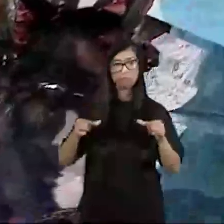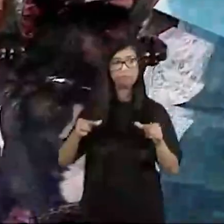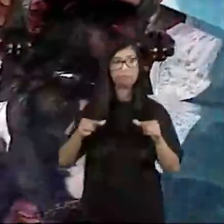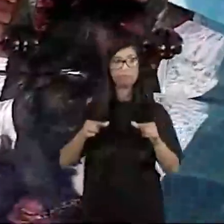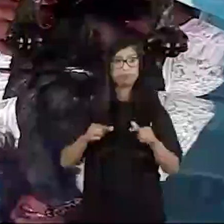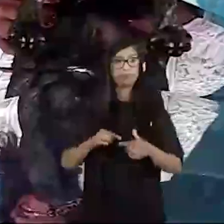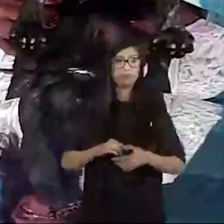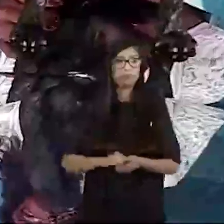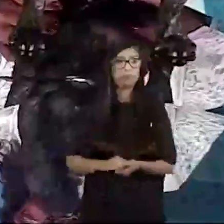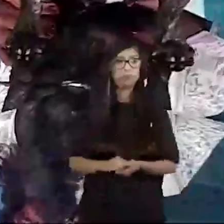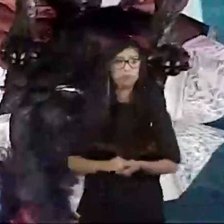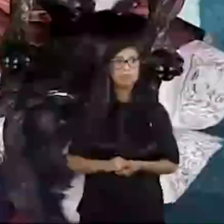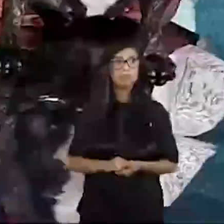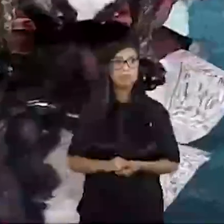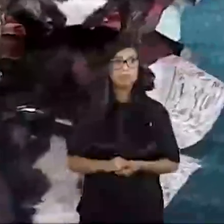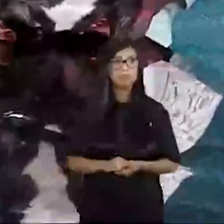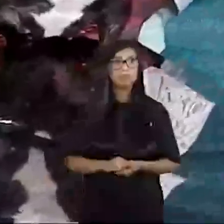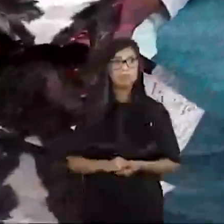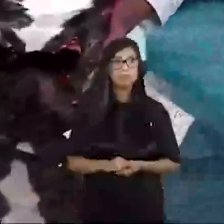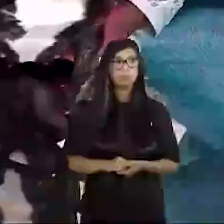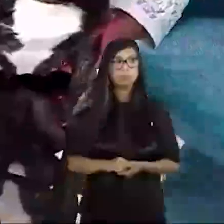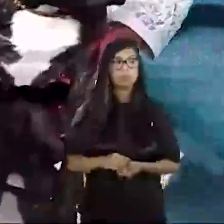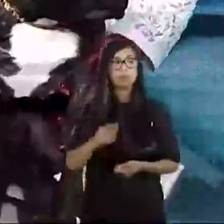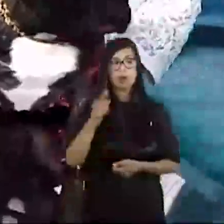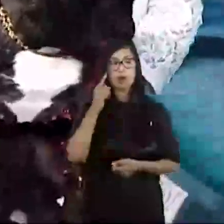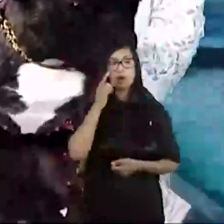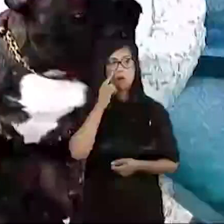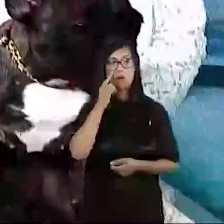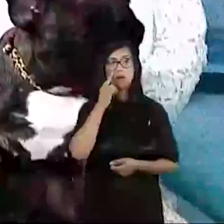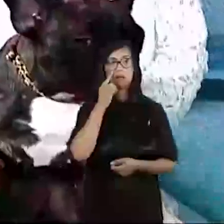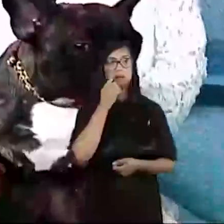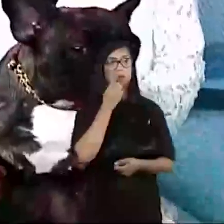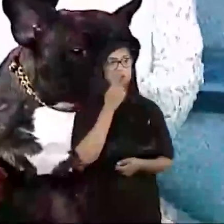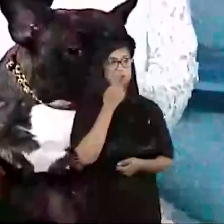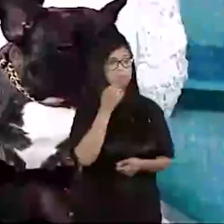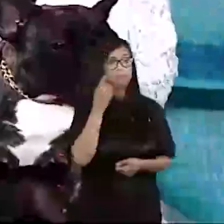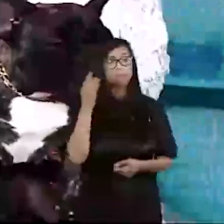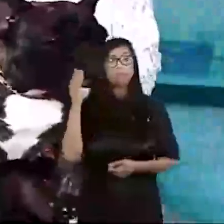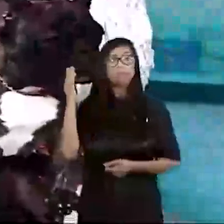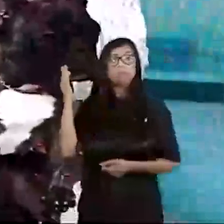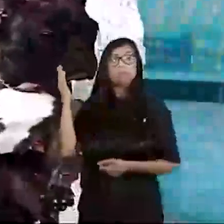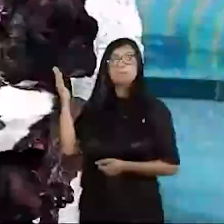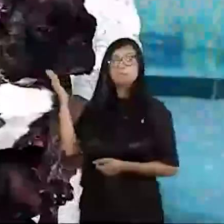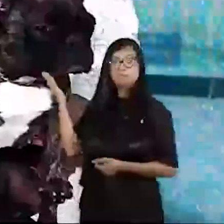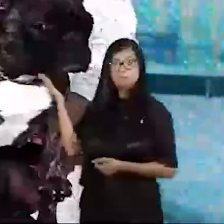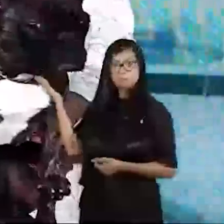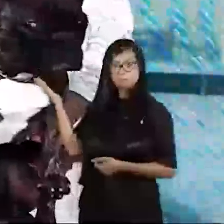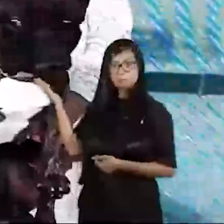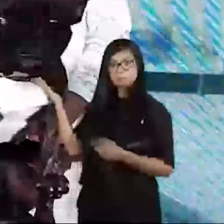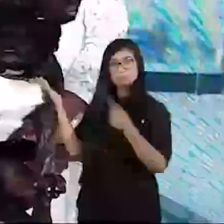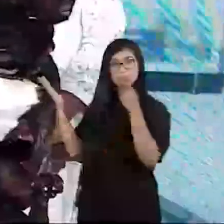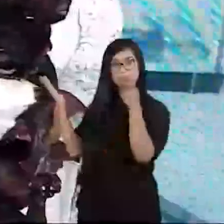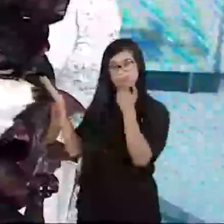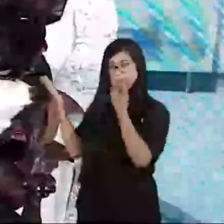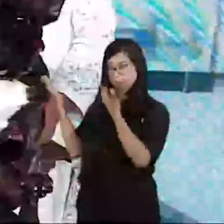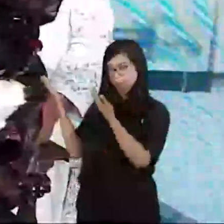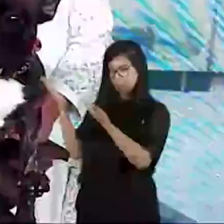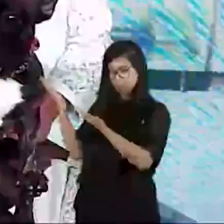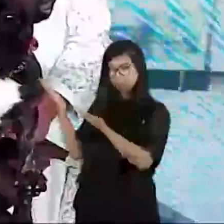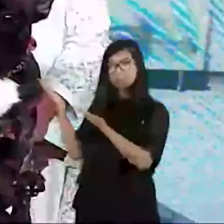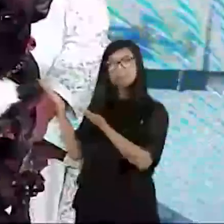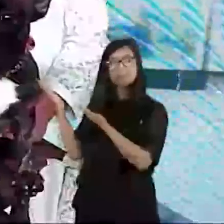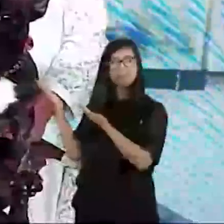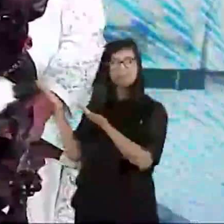uma haste de algodão, e aí nós vamos fazer diferentes técnicas de coleta para a gente pensar encaixando os nossos